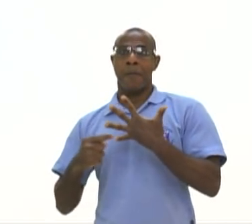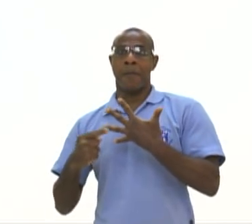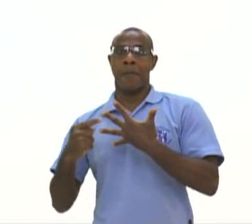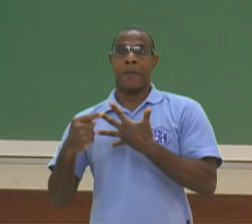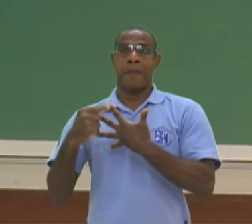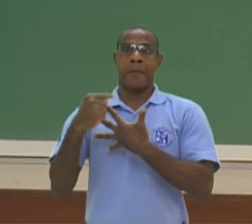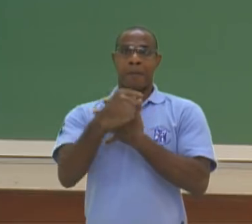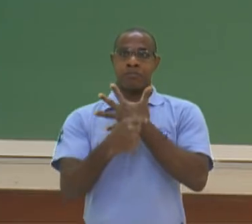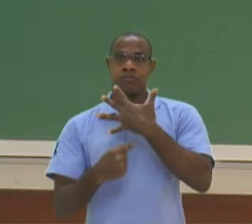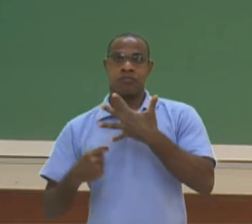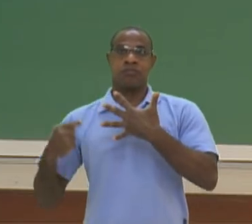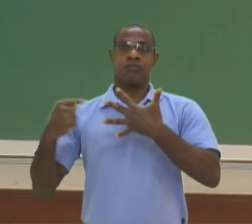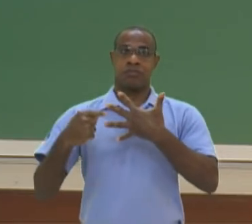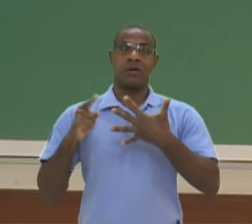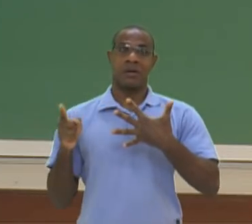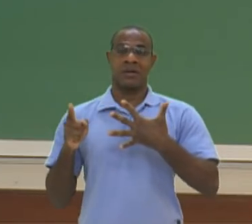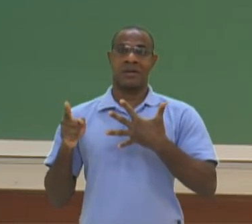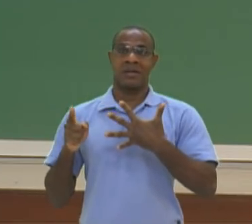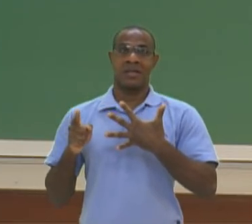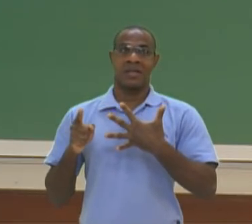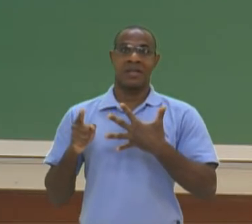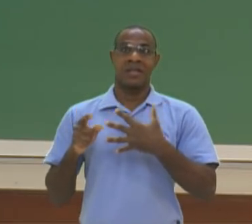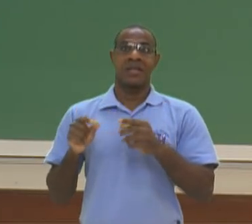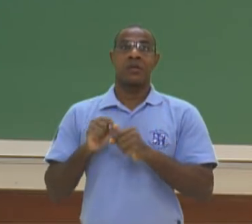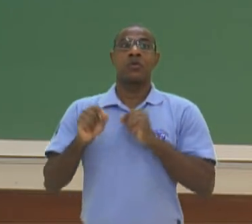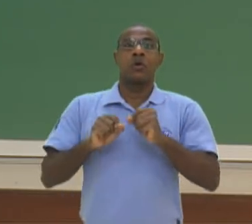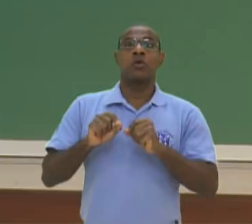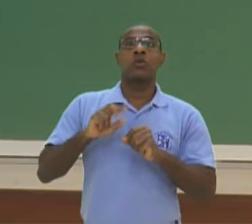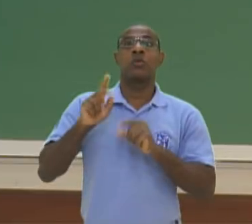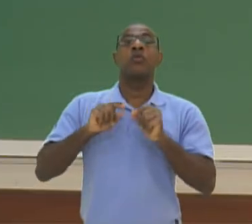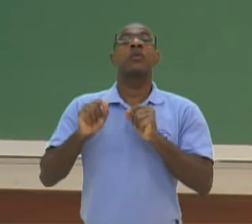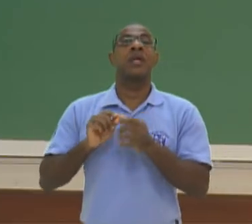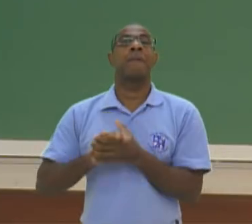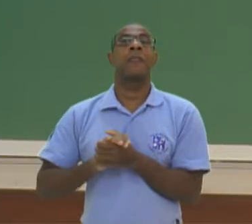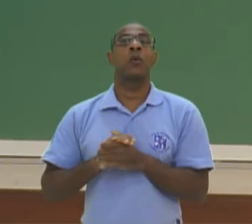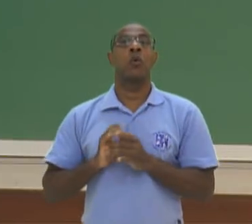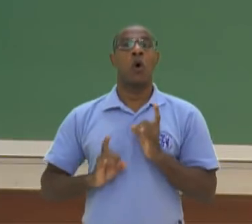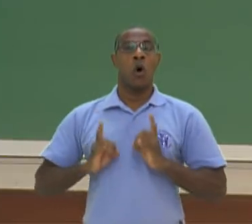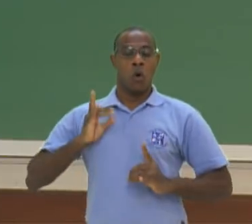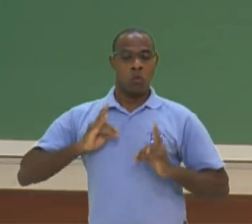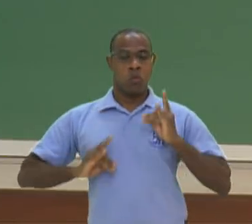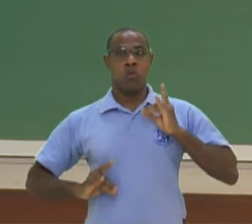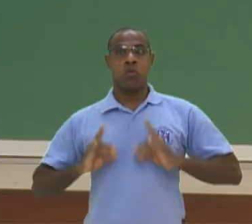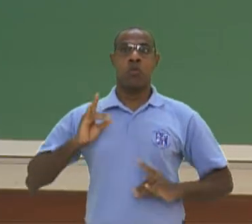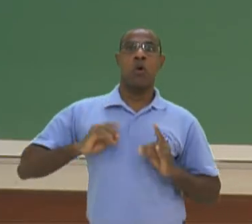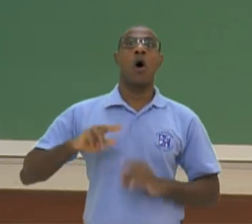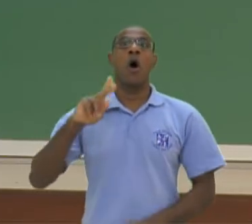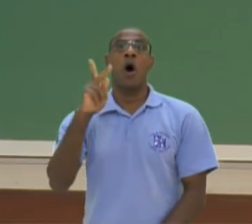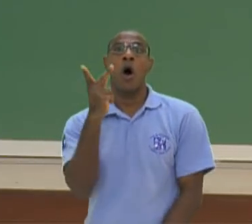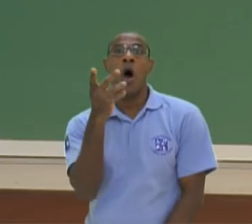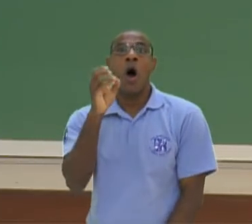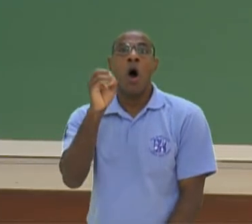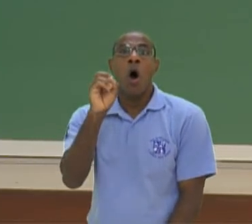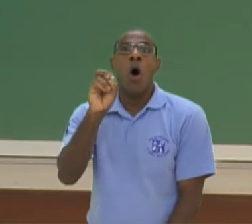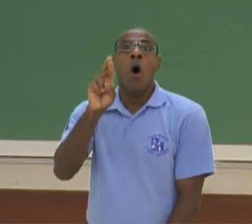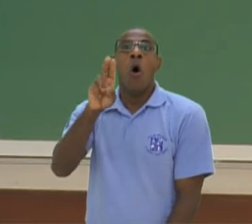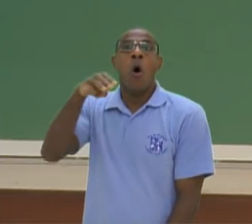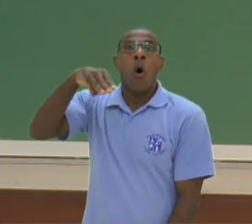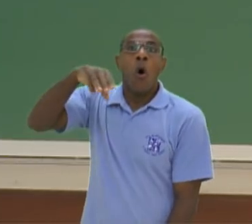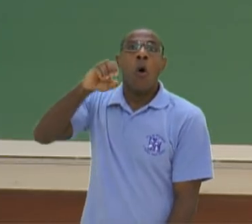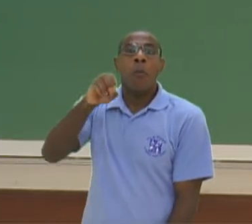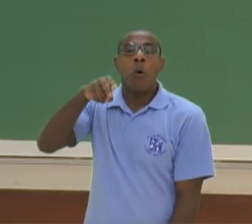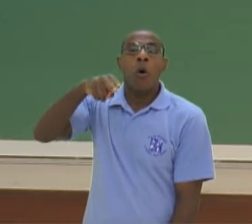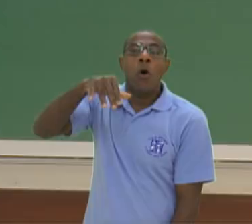os hormônios, tá? Então, por exemplo, quando a gente está com medo, existem hormônios agindo